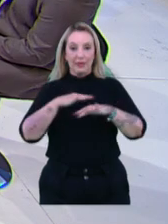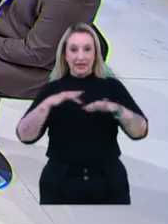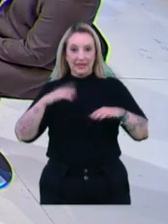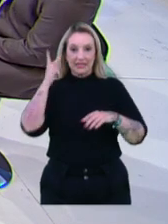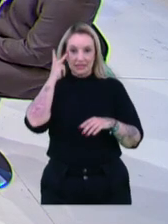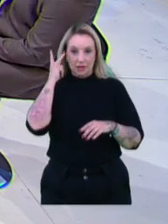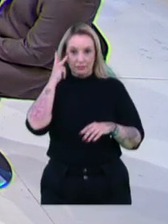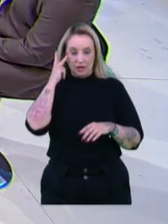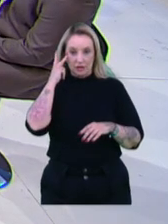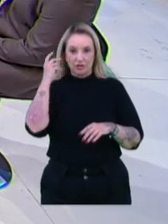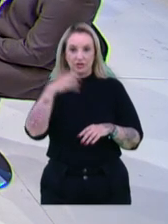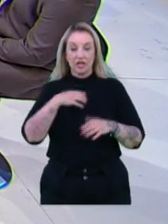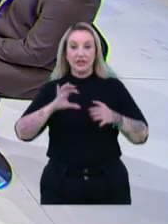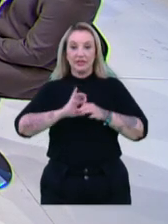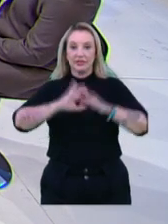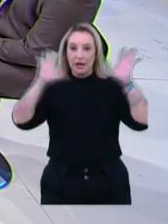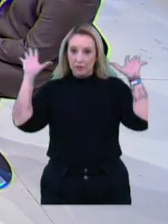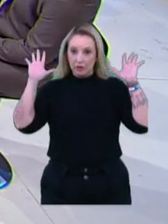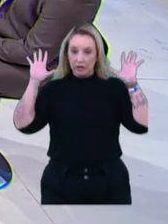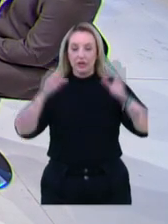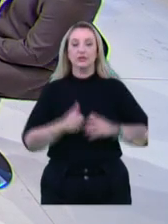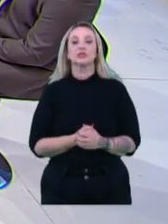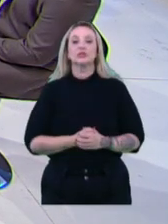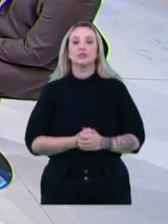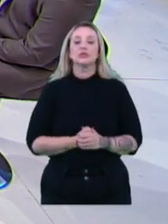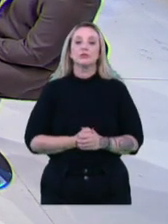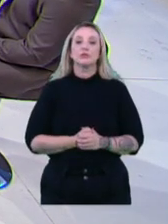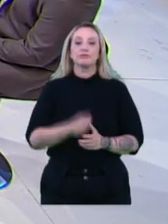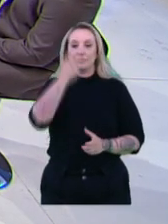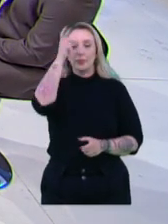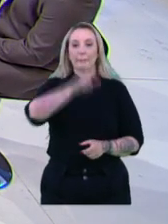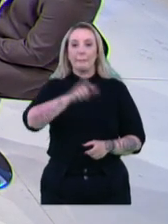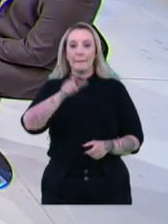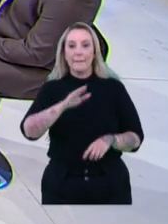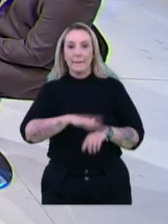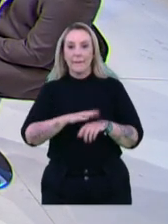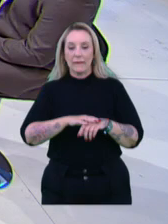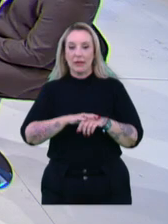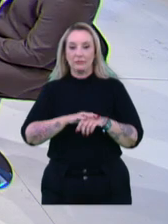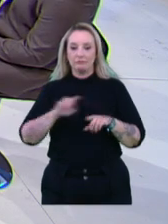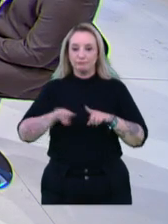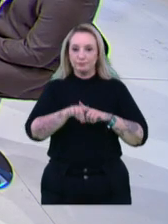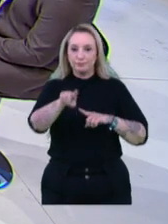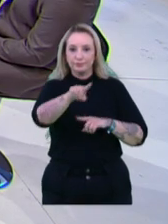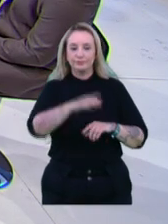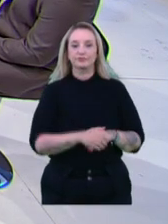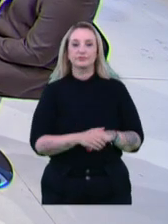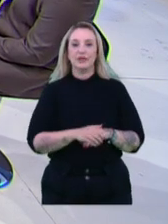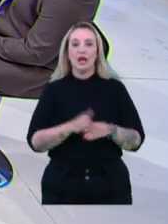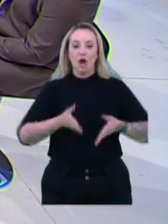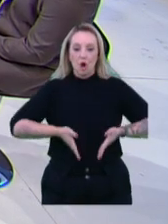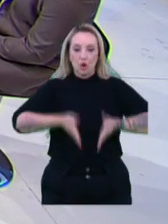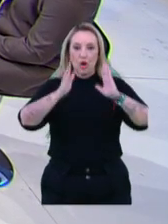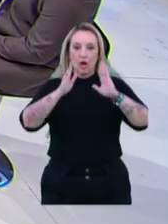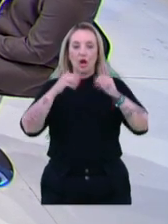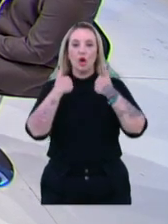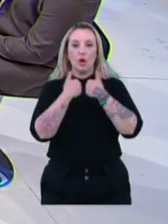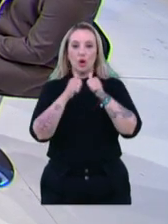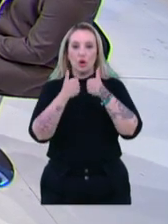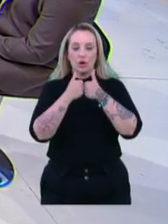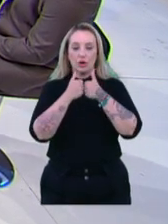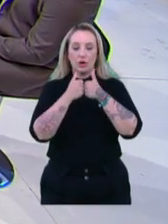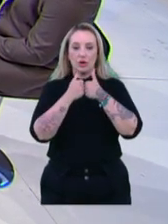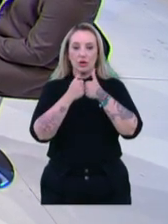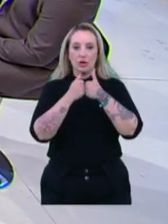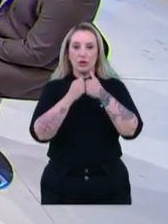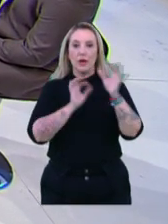na cidade de São Paulo de uma maneira democrática inclusive né paraas pessoas que fazem maior deslocamento é fazer os corredores de ônibus que estão